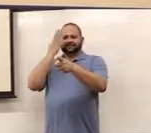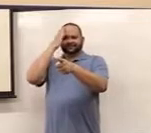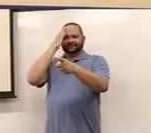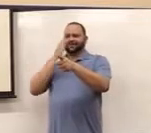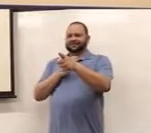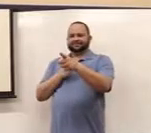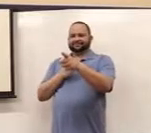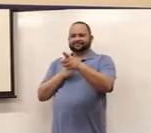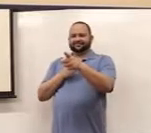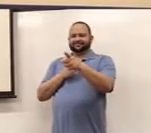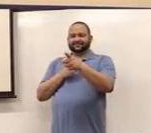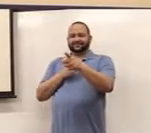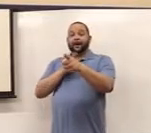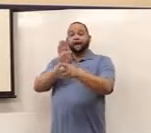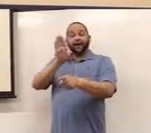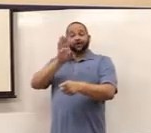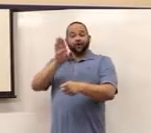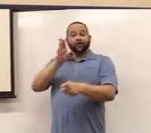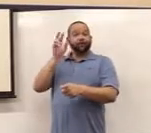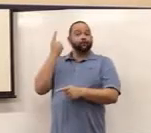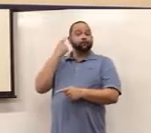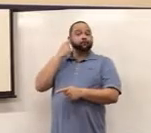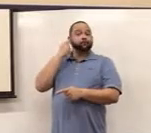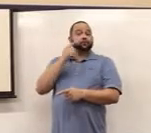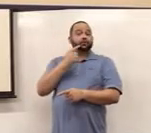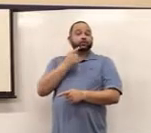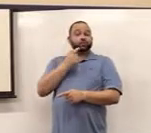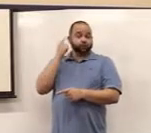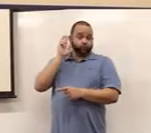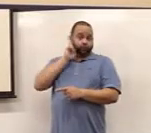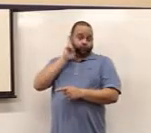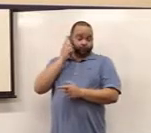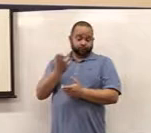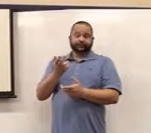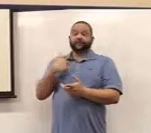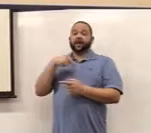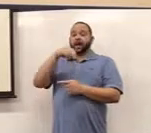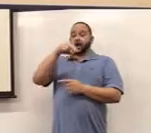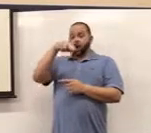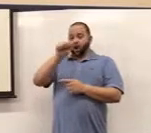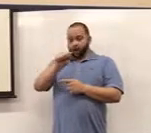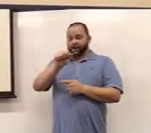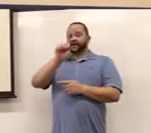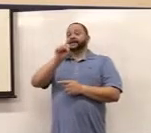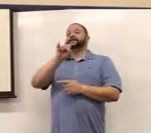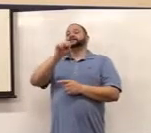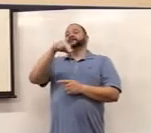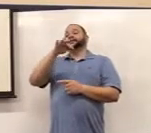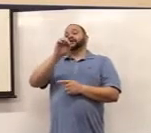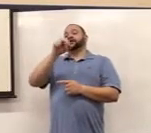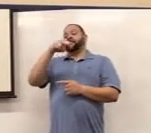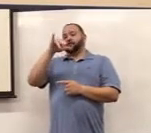Ele era surdo. E aí, a Nona Sinfonia é um monumento